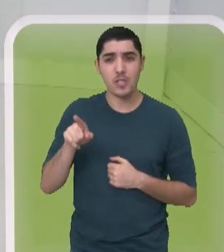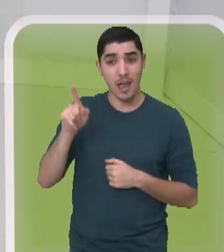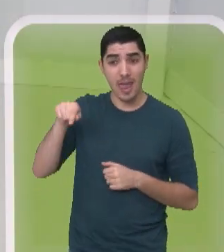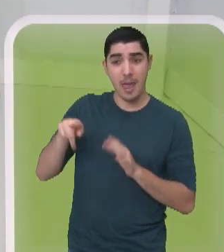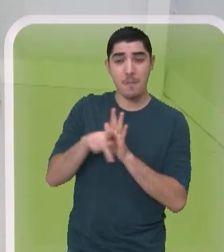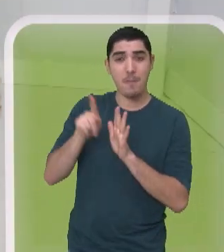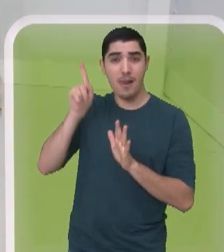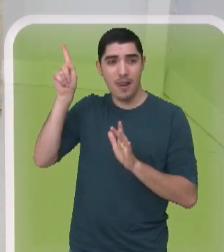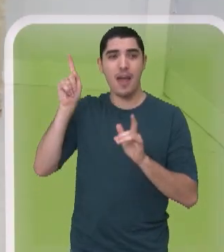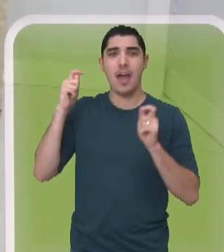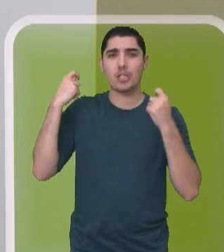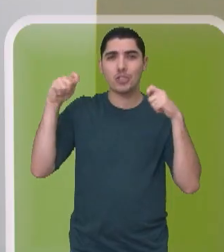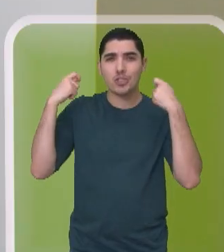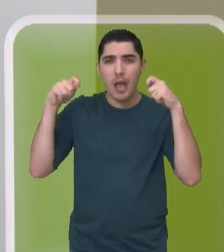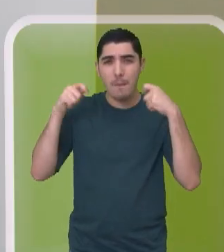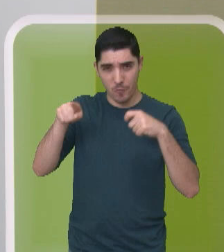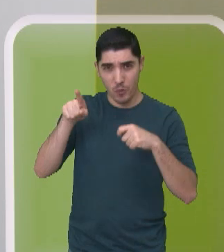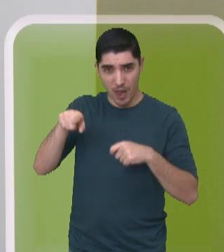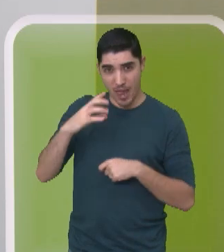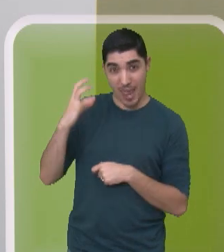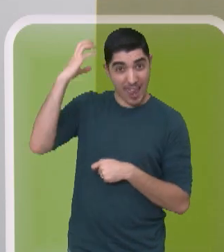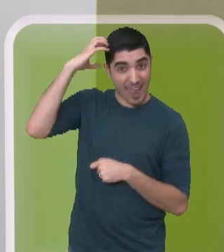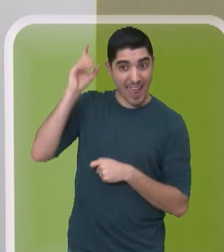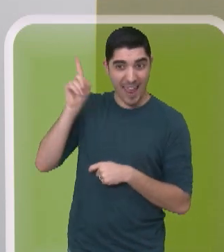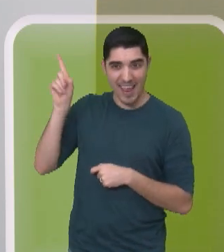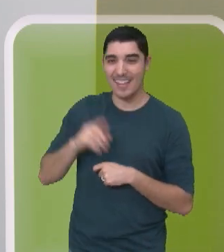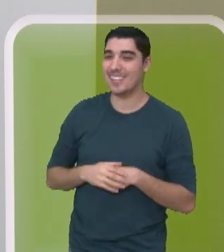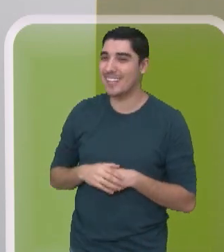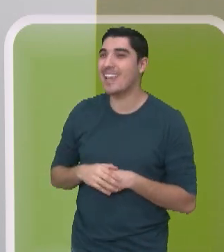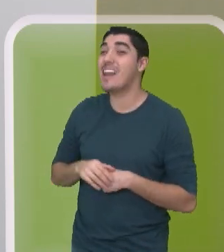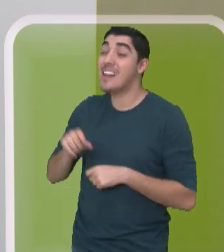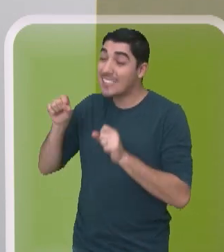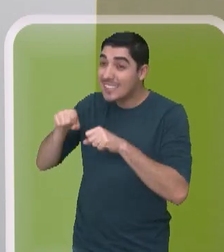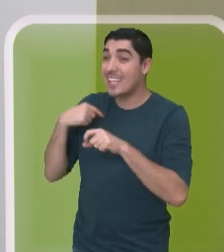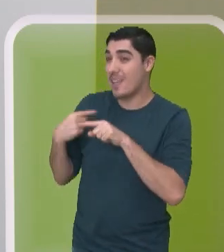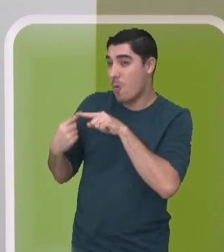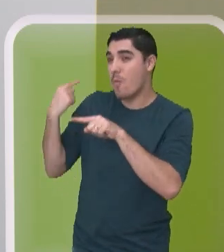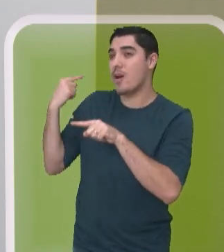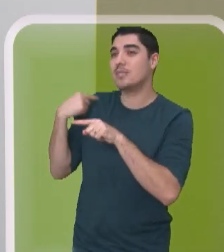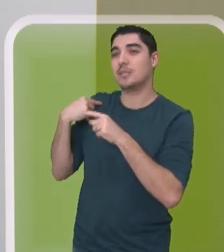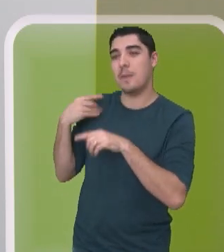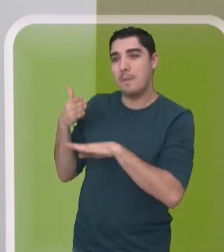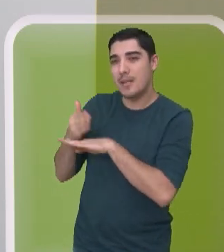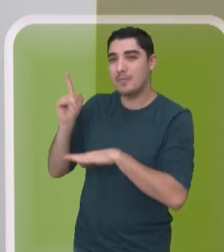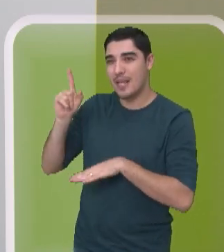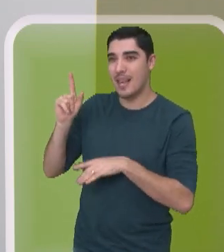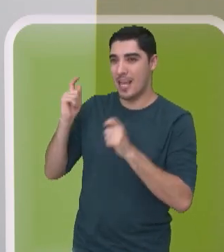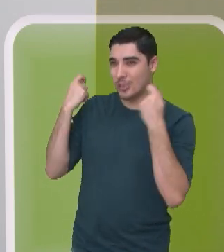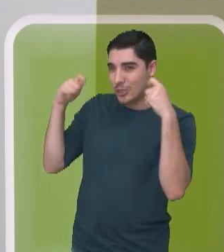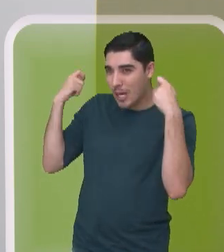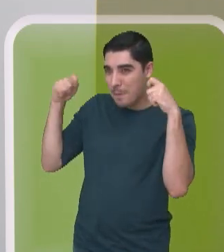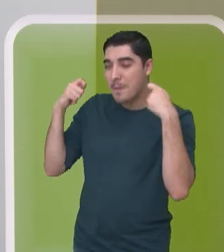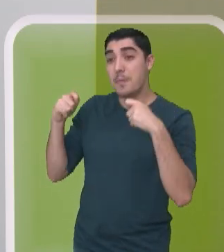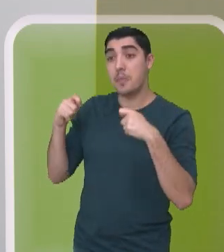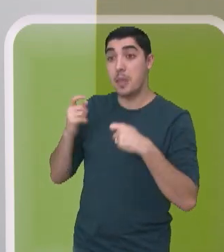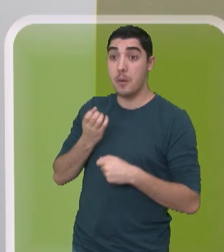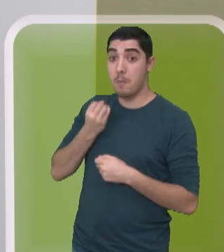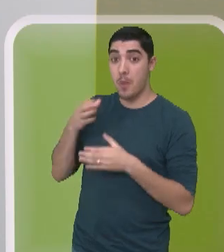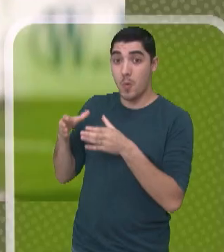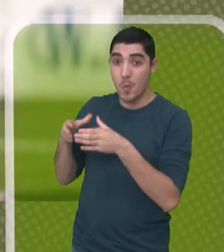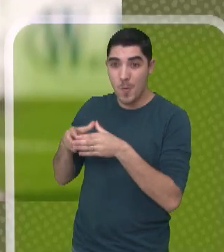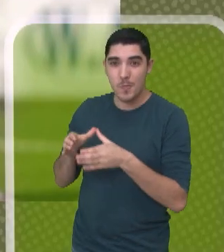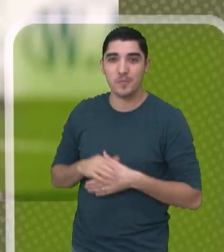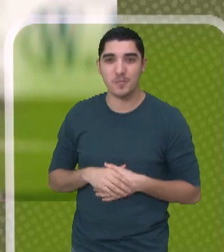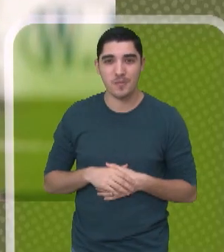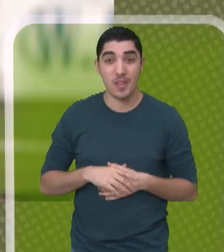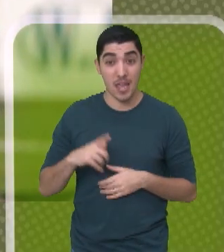lá da Chapecoense? Eu tive uma boa passagem por Chapecó, formamos um bom time, né? Tem umas fotos ali, ó.